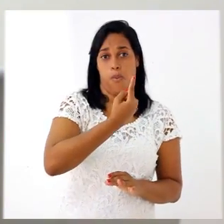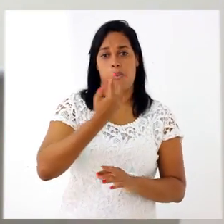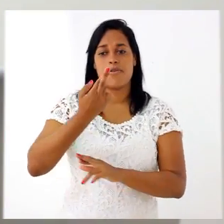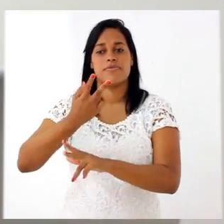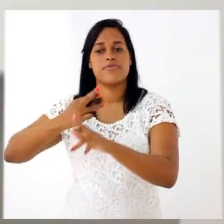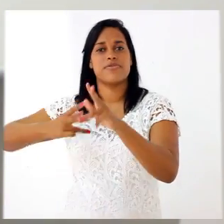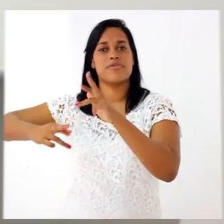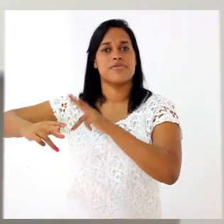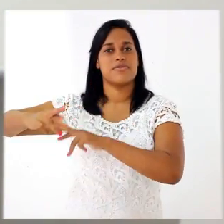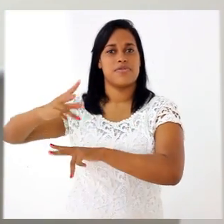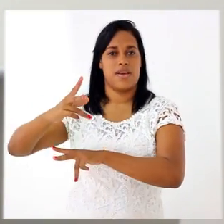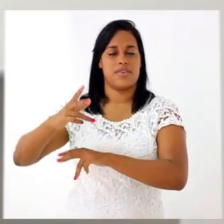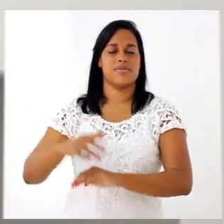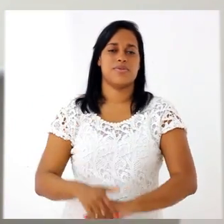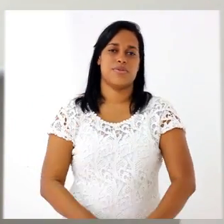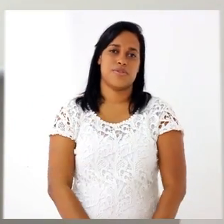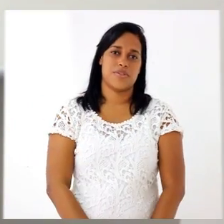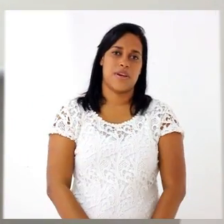uma informação associada.